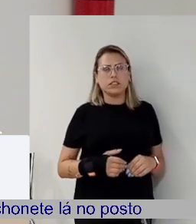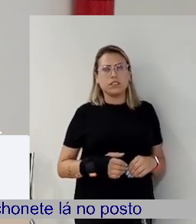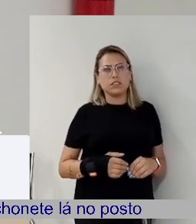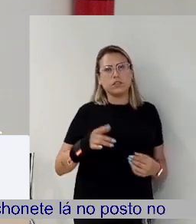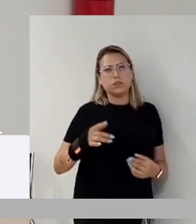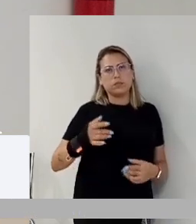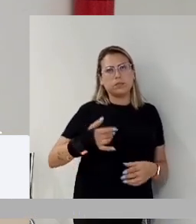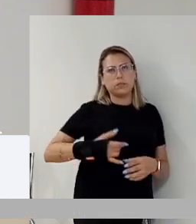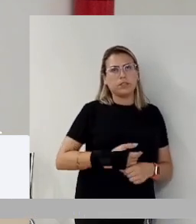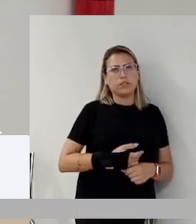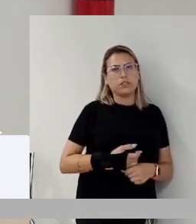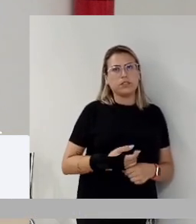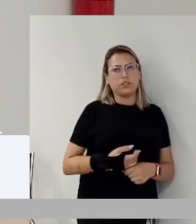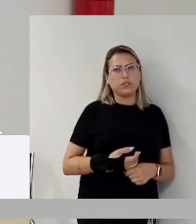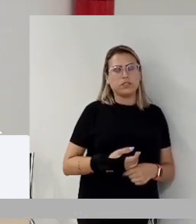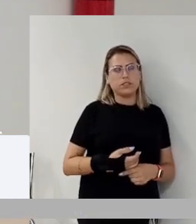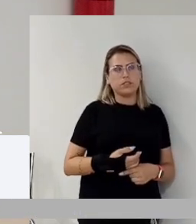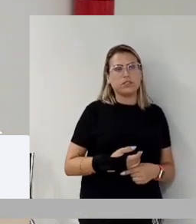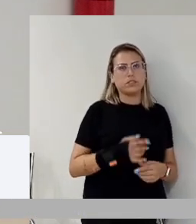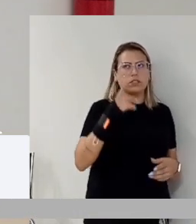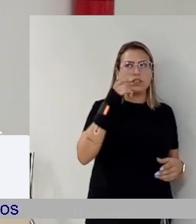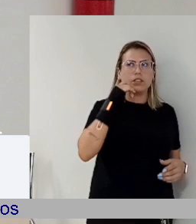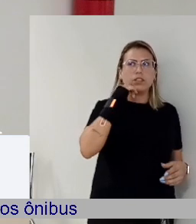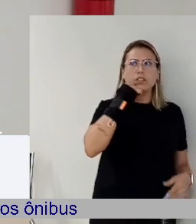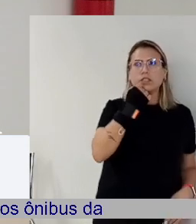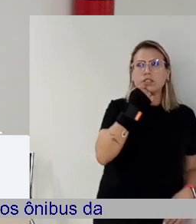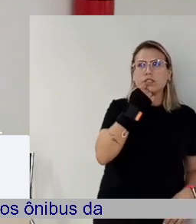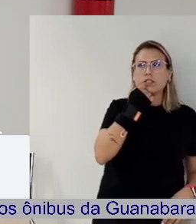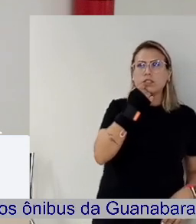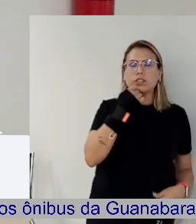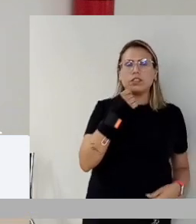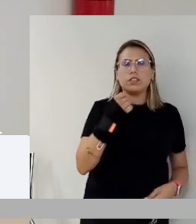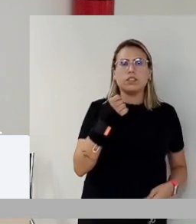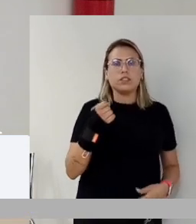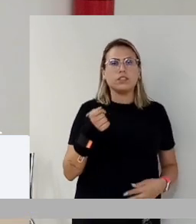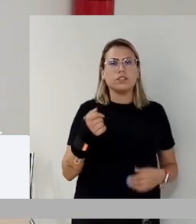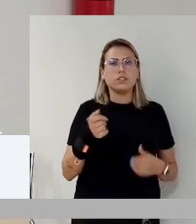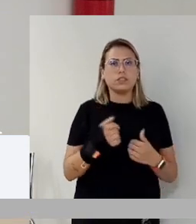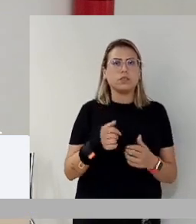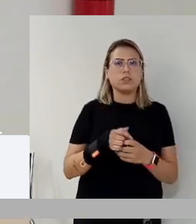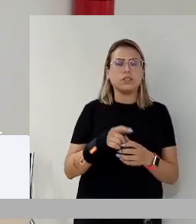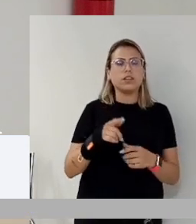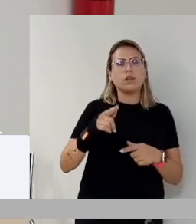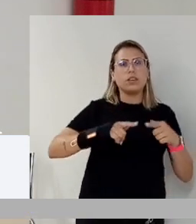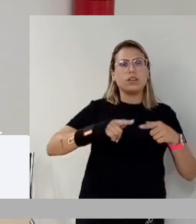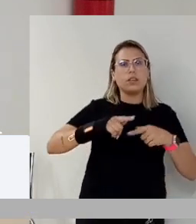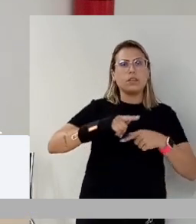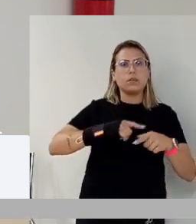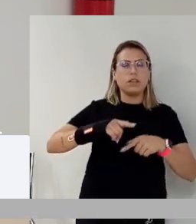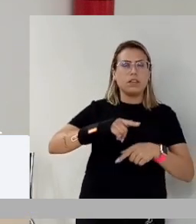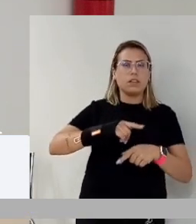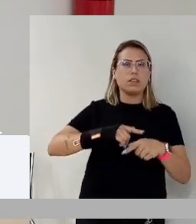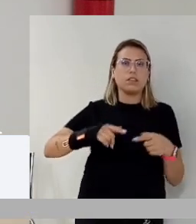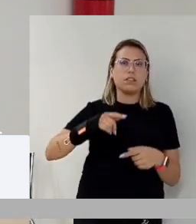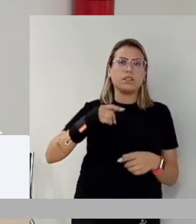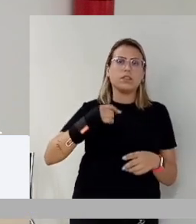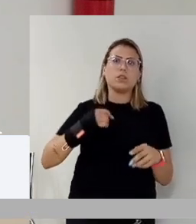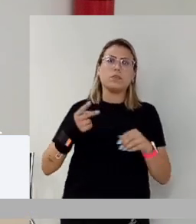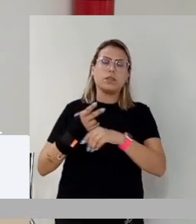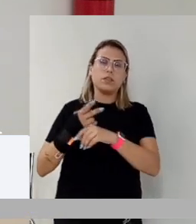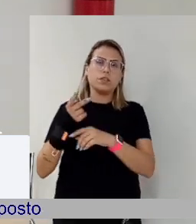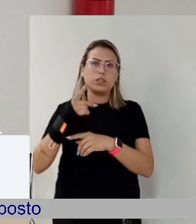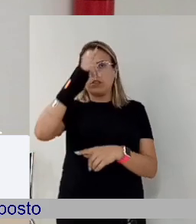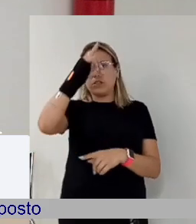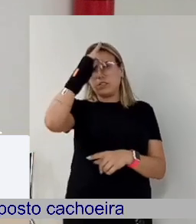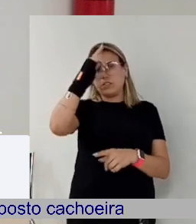posto lá nos cajo iros ali que recebe os ônibus da Guanabara né eu procurei o o gerente do posto do posto